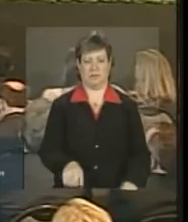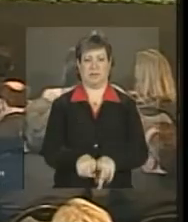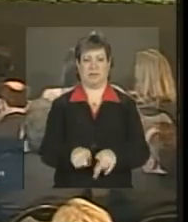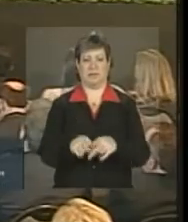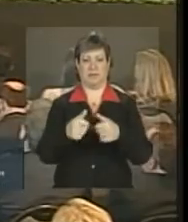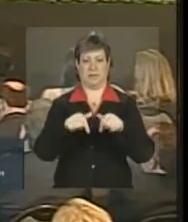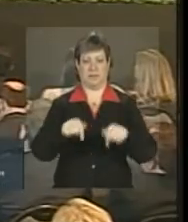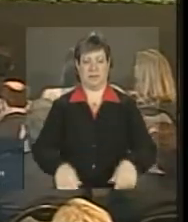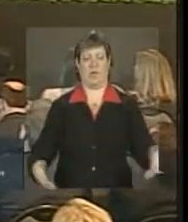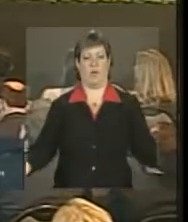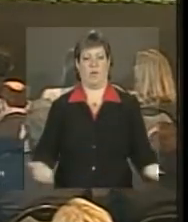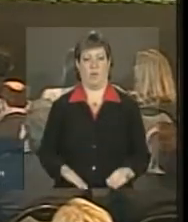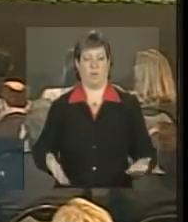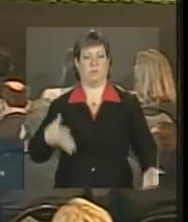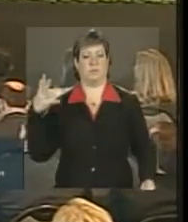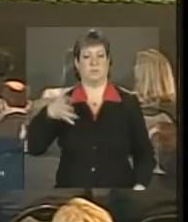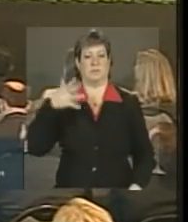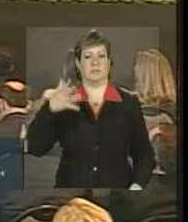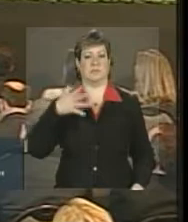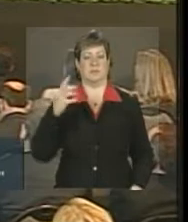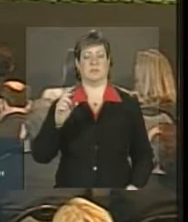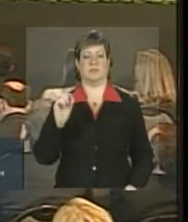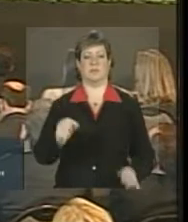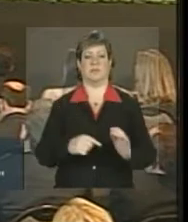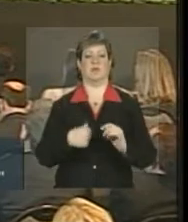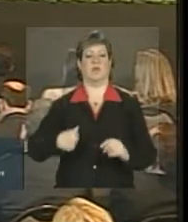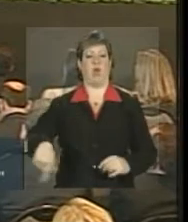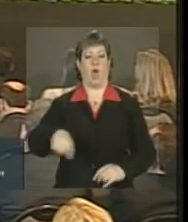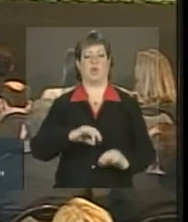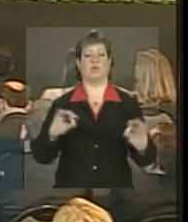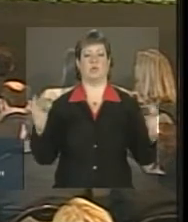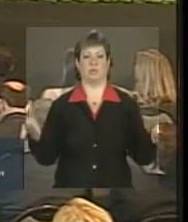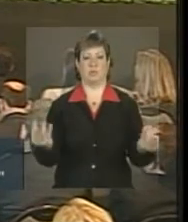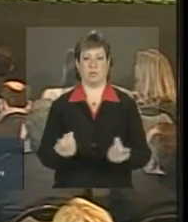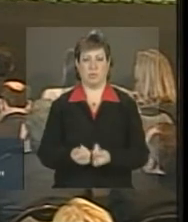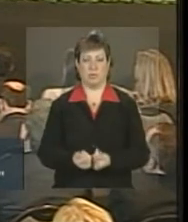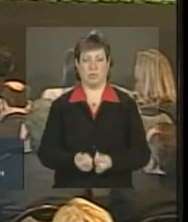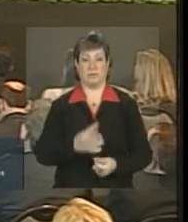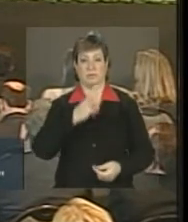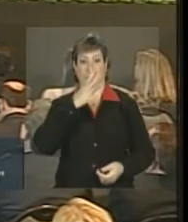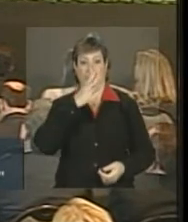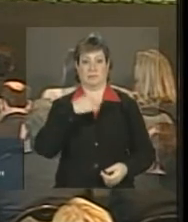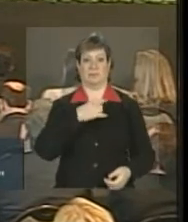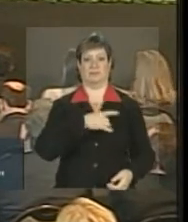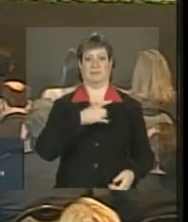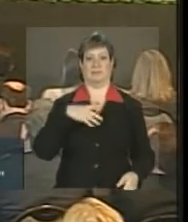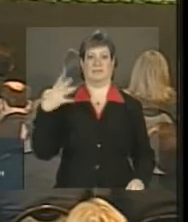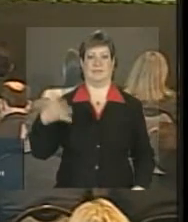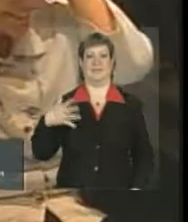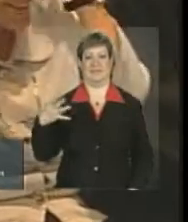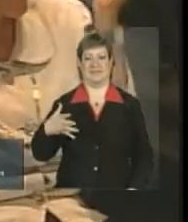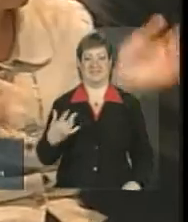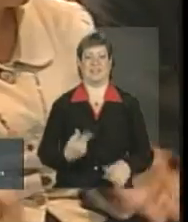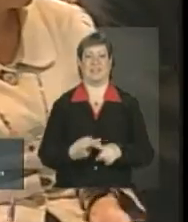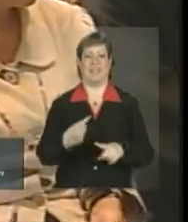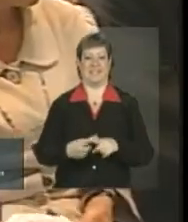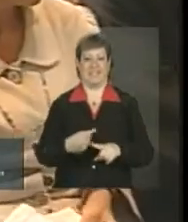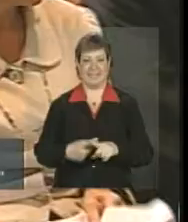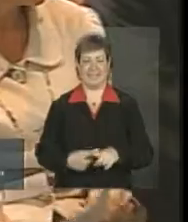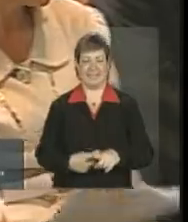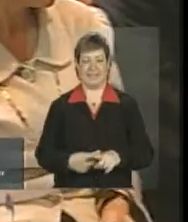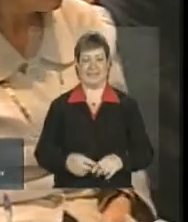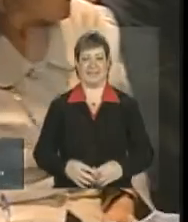uma apresentação que deixou nós todos com medo de falar, porque